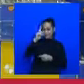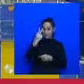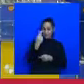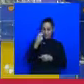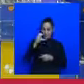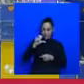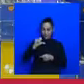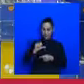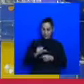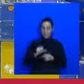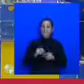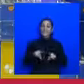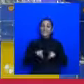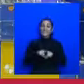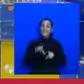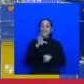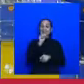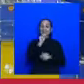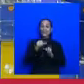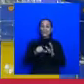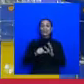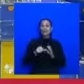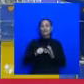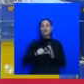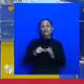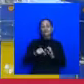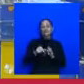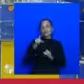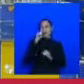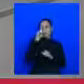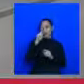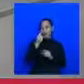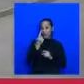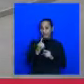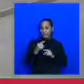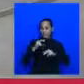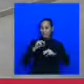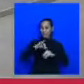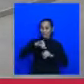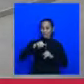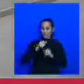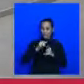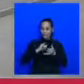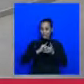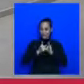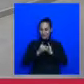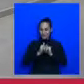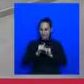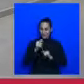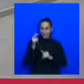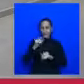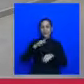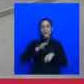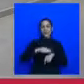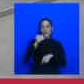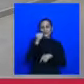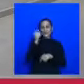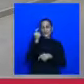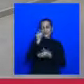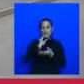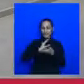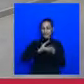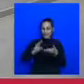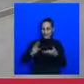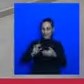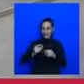29, e Mega Sena no sábado, dia 1º de julho. Então, essa semana, uma chance a mais de você ficar milionário apostando